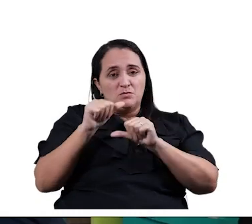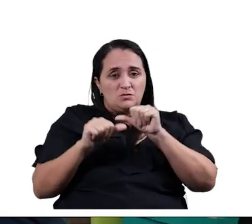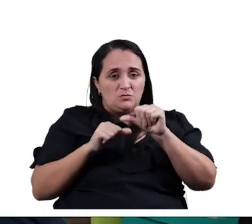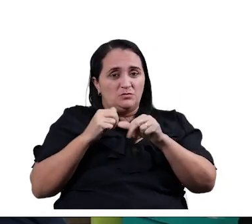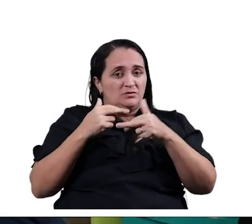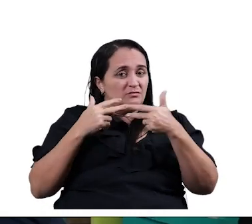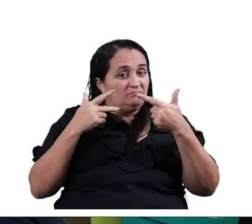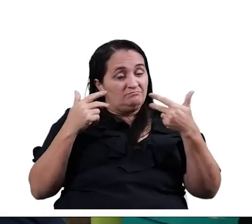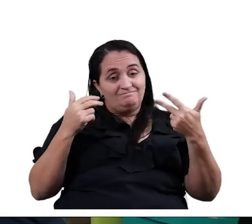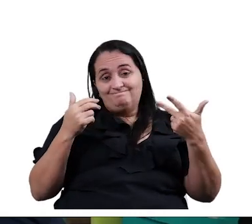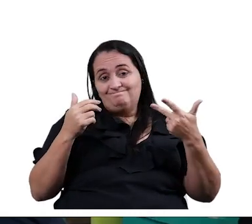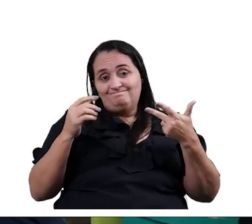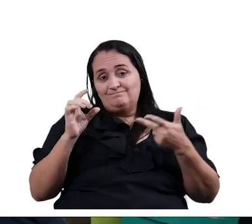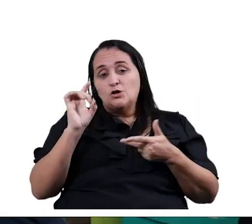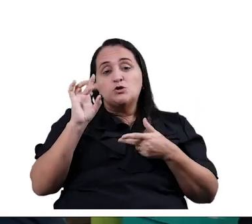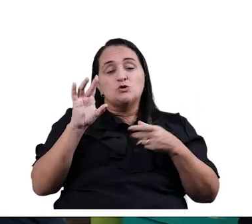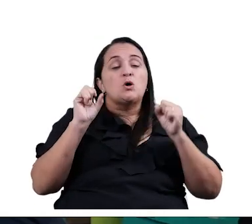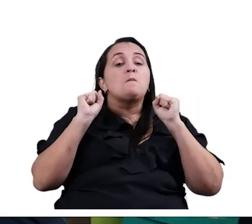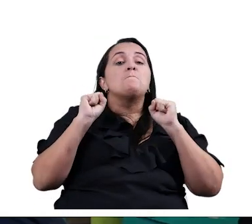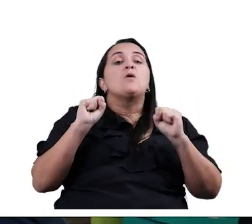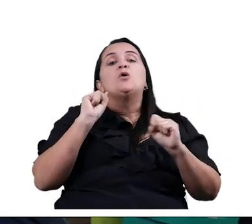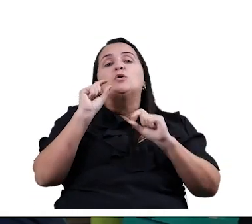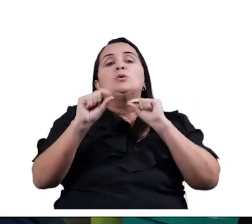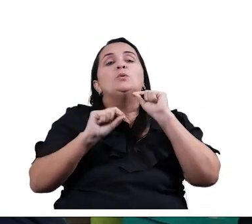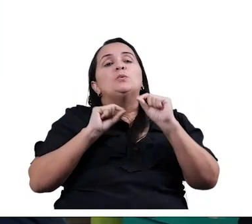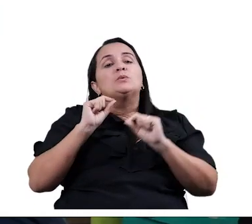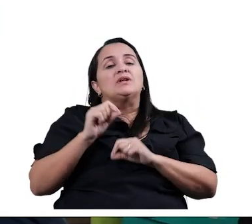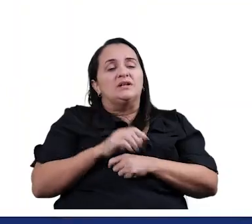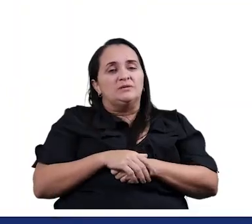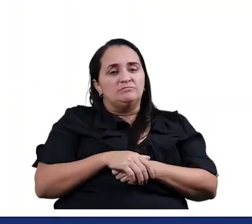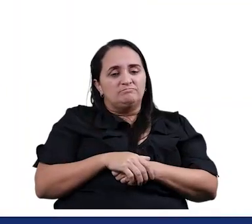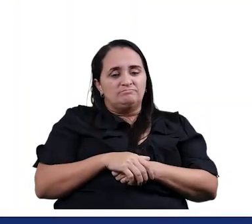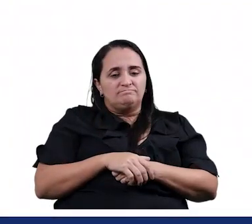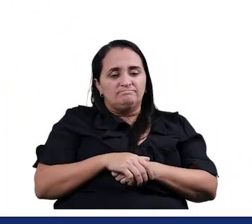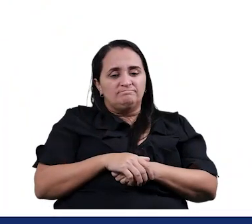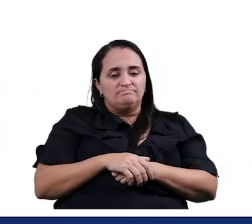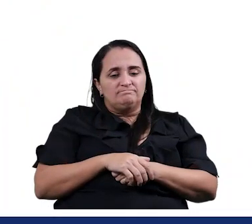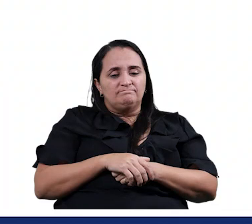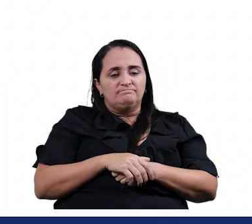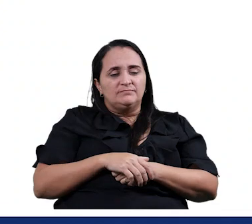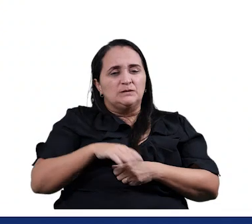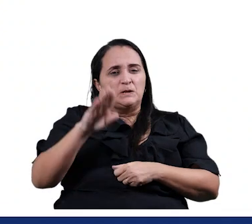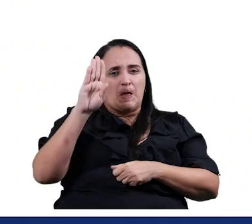Então, só pode ser o quê? Uma